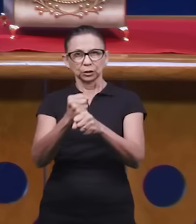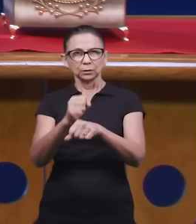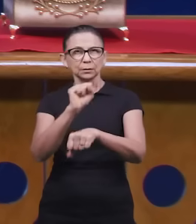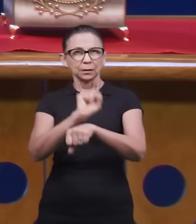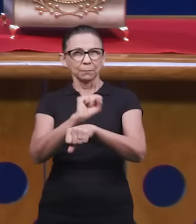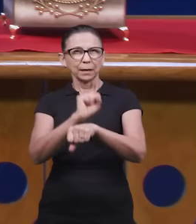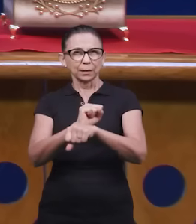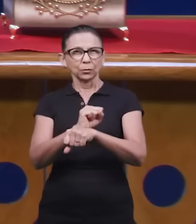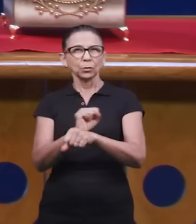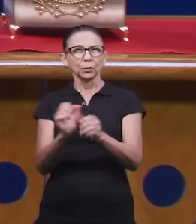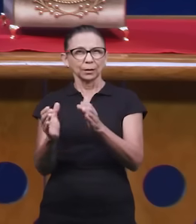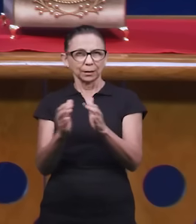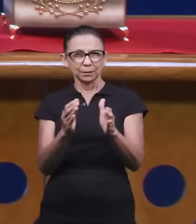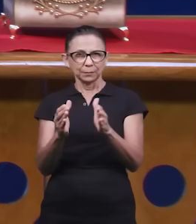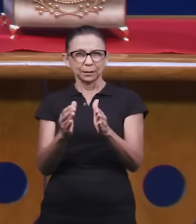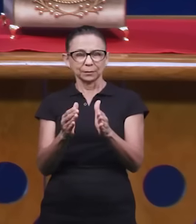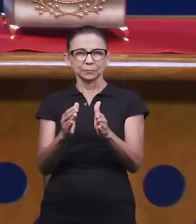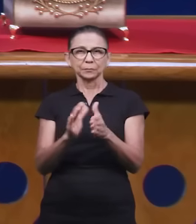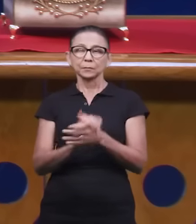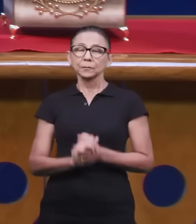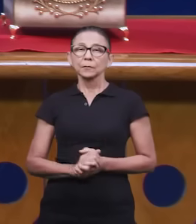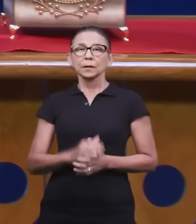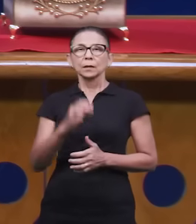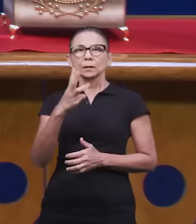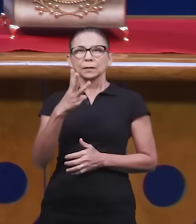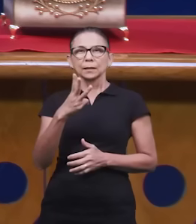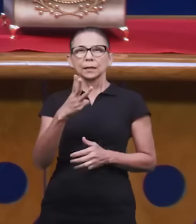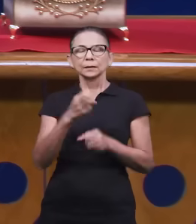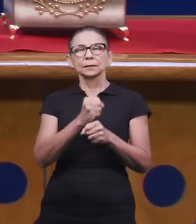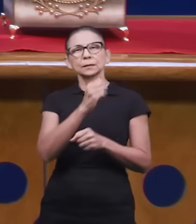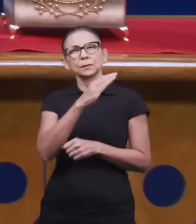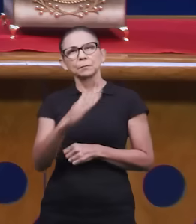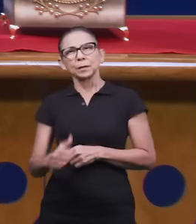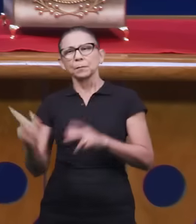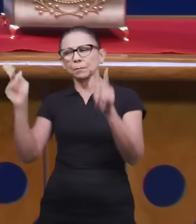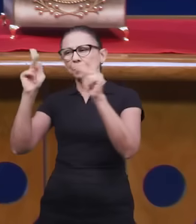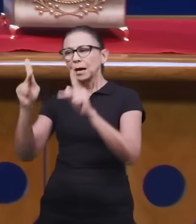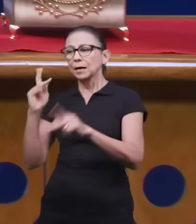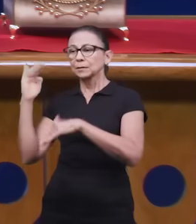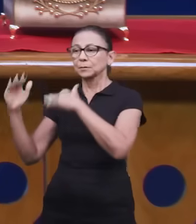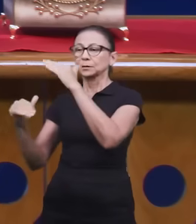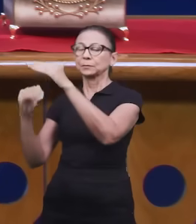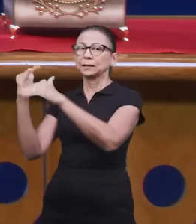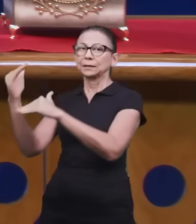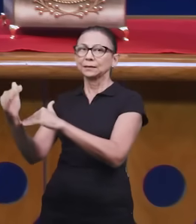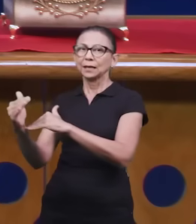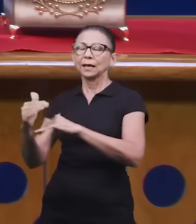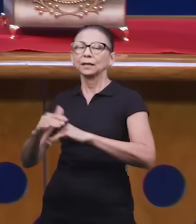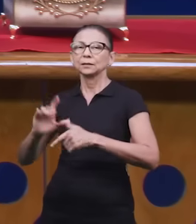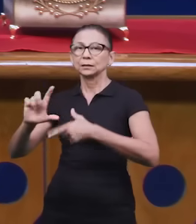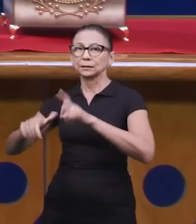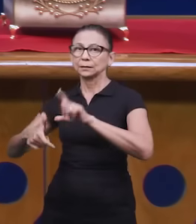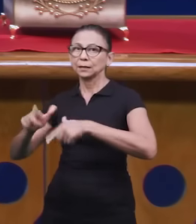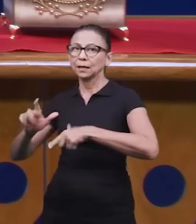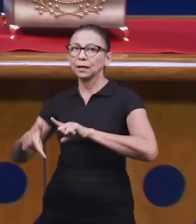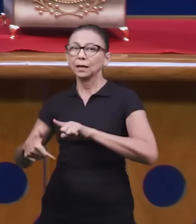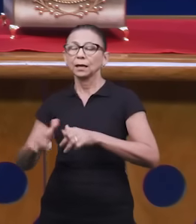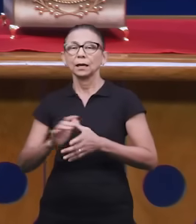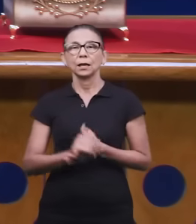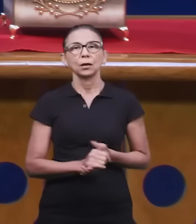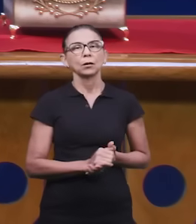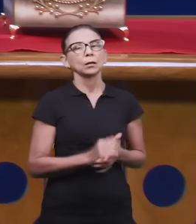foram paralisados, 7 anos contam, 3 anos e meio, paz e prosperidade para Israel. Na metade da semana, o